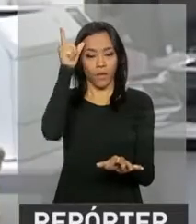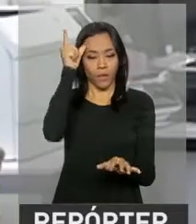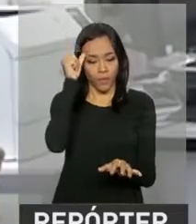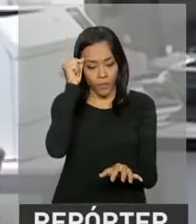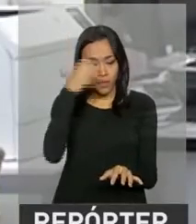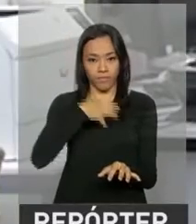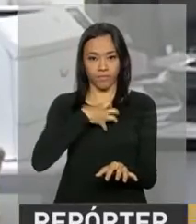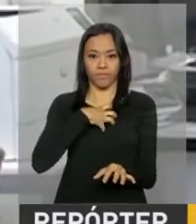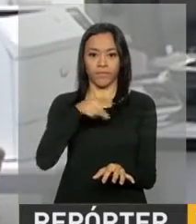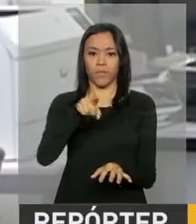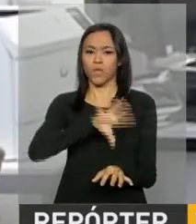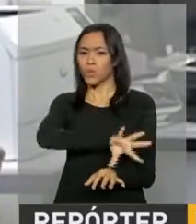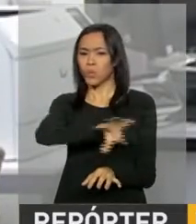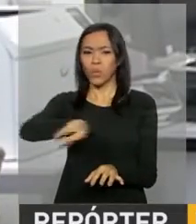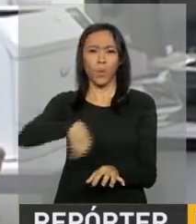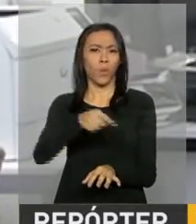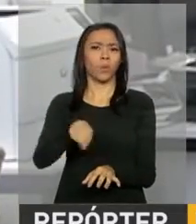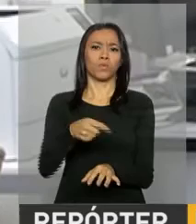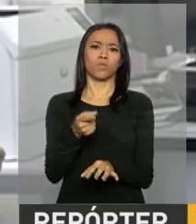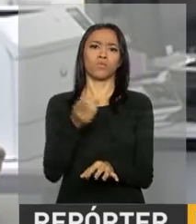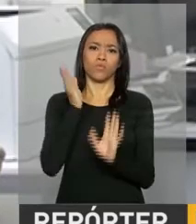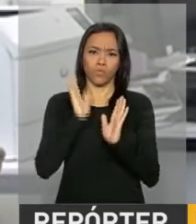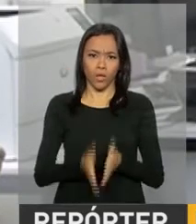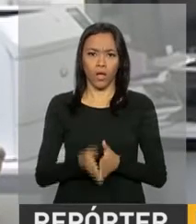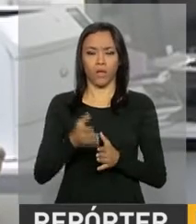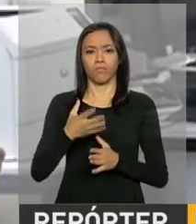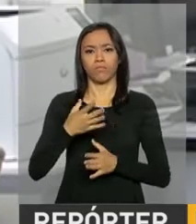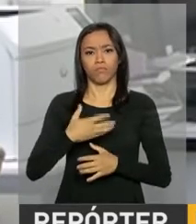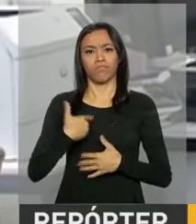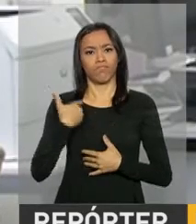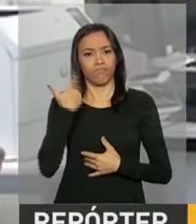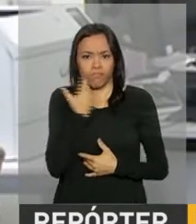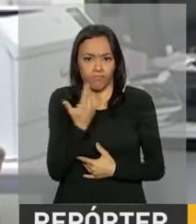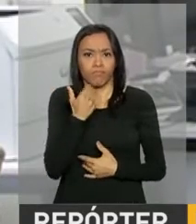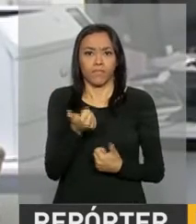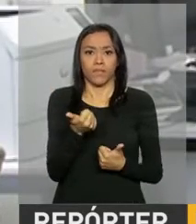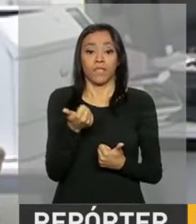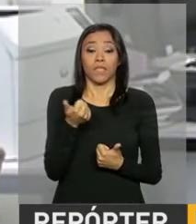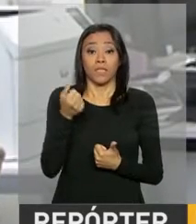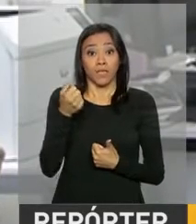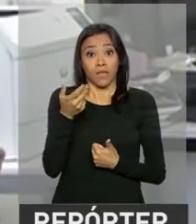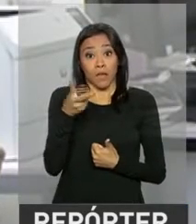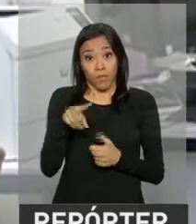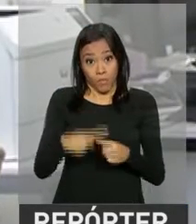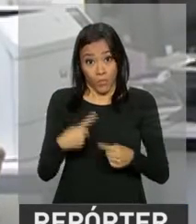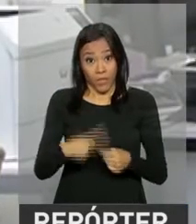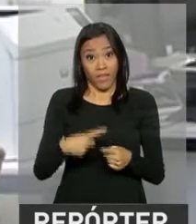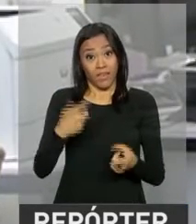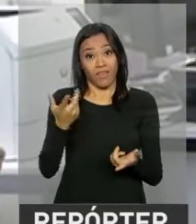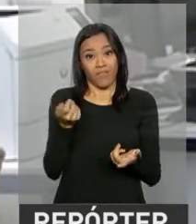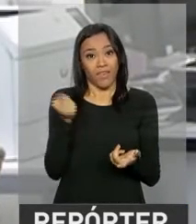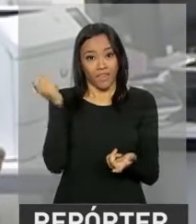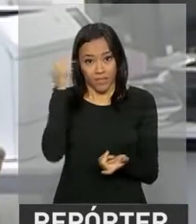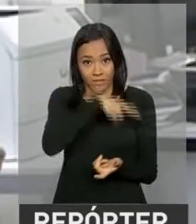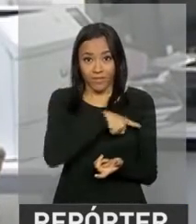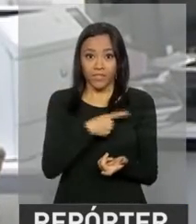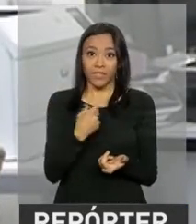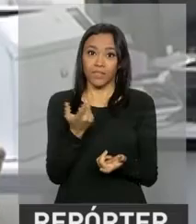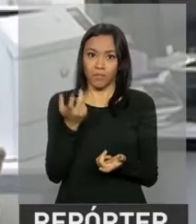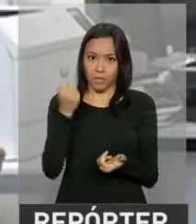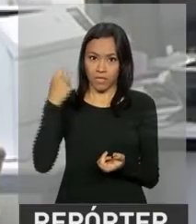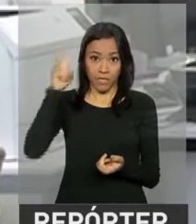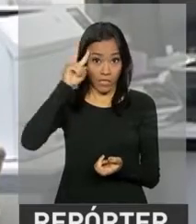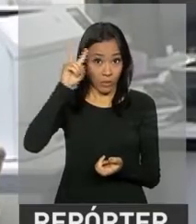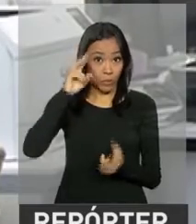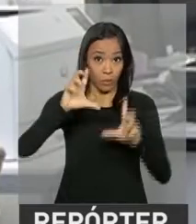todos os funcionários foram beneficiados é a gente sabe que uma segunda-feira - pesa no bolso mas é melhor uma segunda-feira